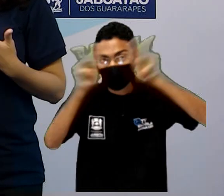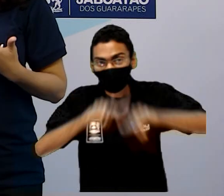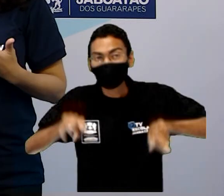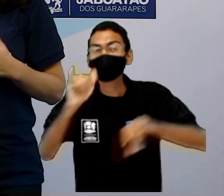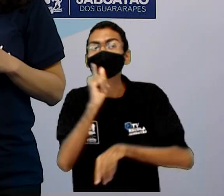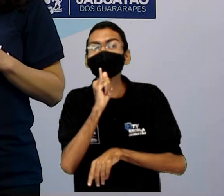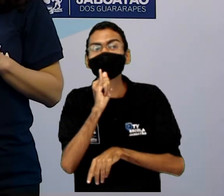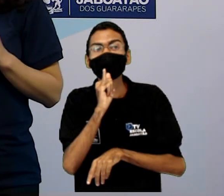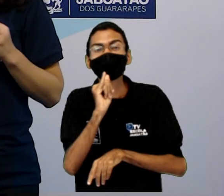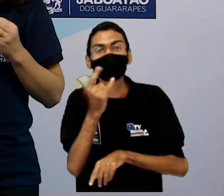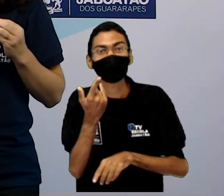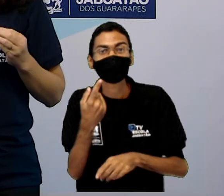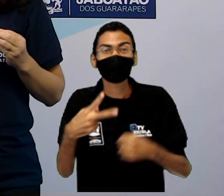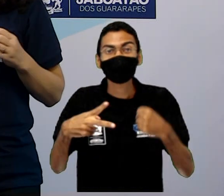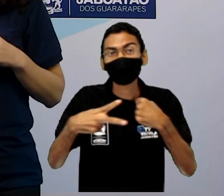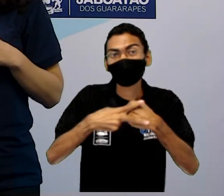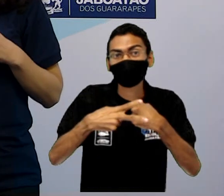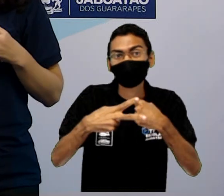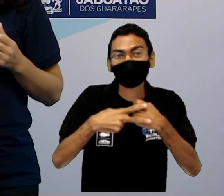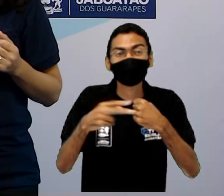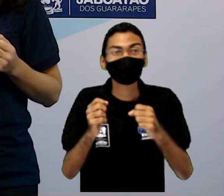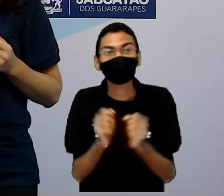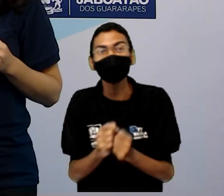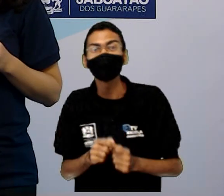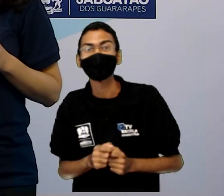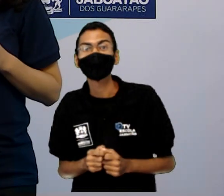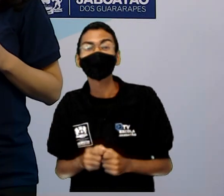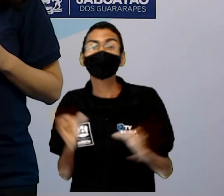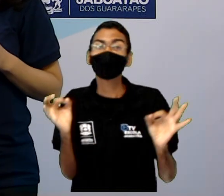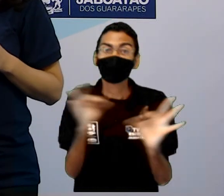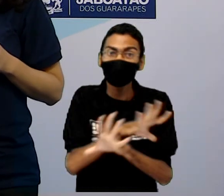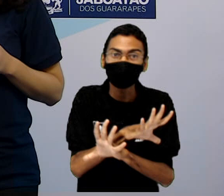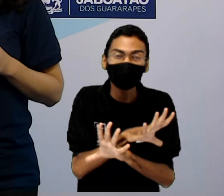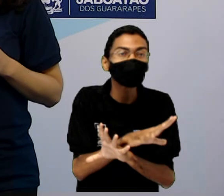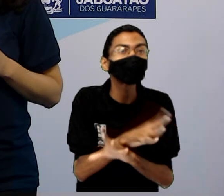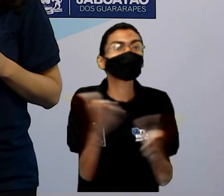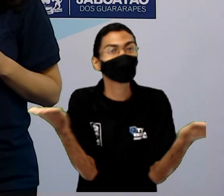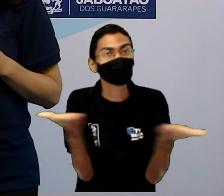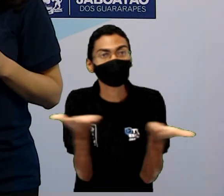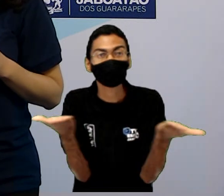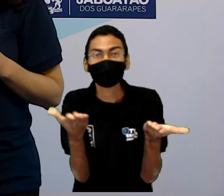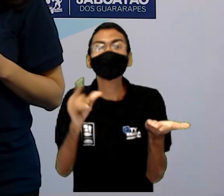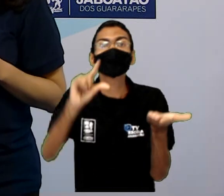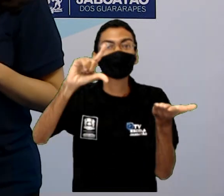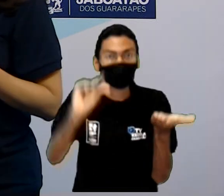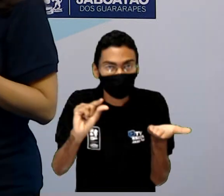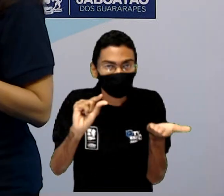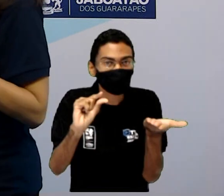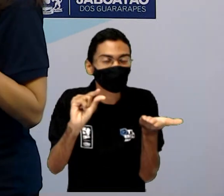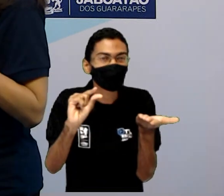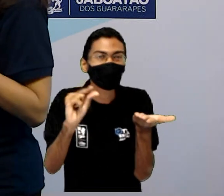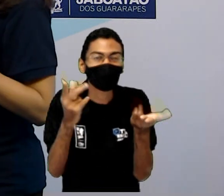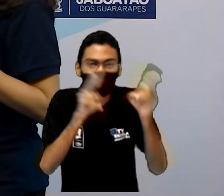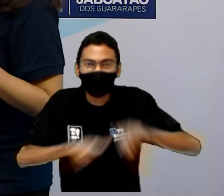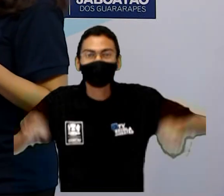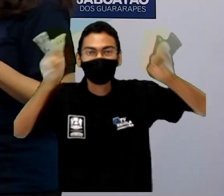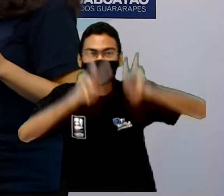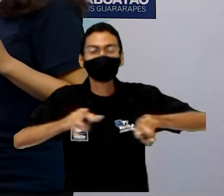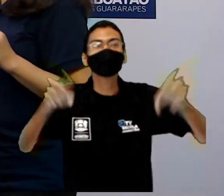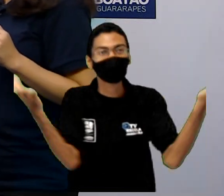o verbo na forma cheia, completa, e agora a gente vai vê-los na forma reduzida.